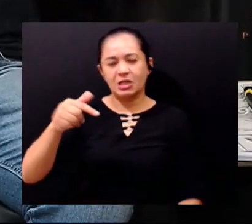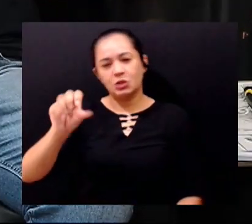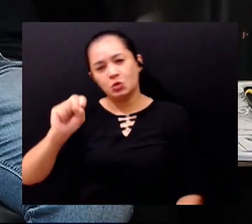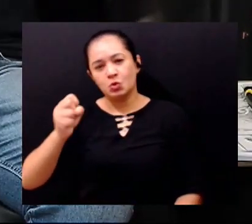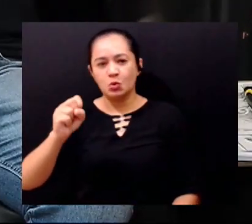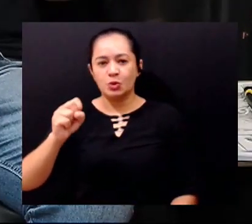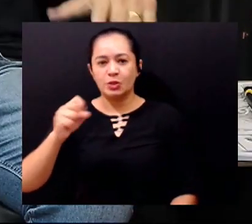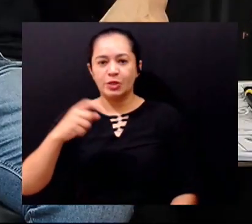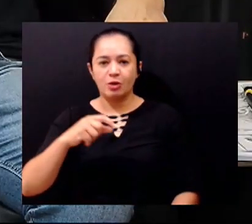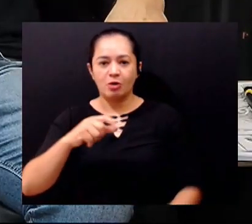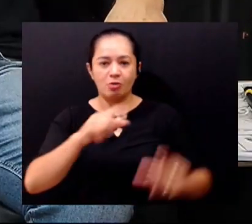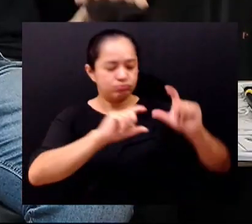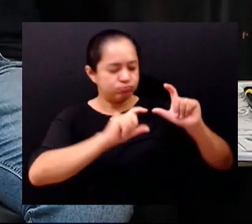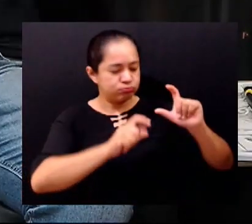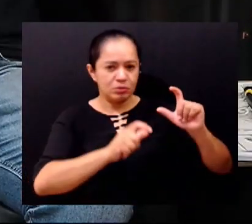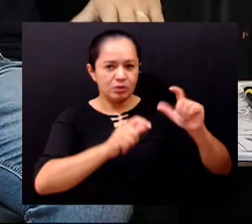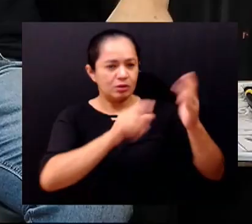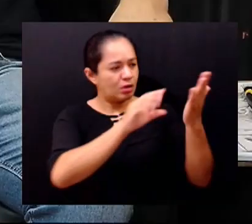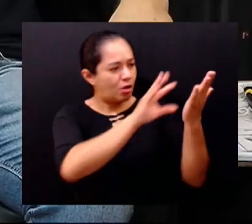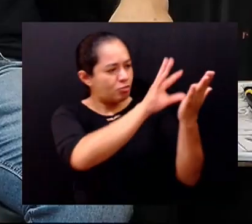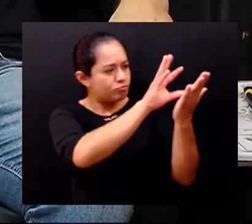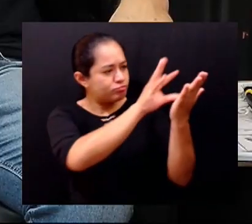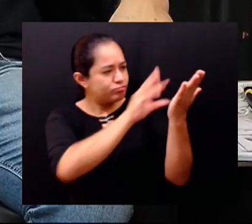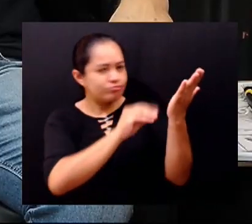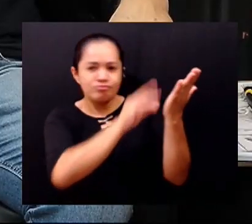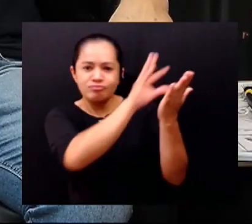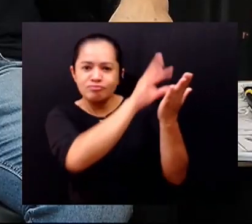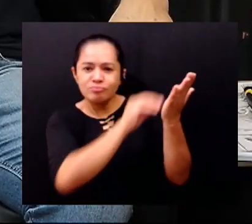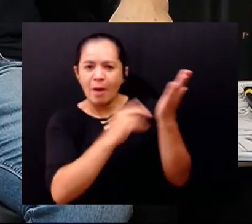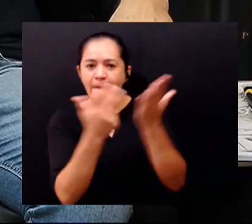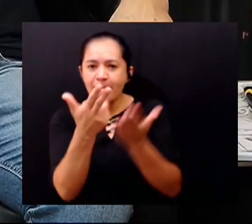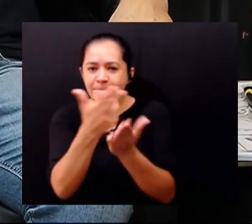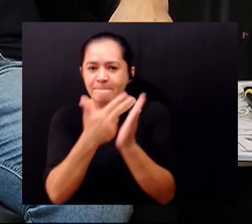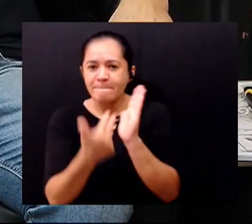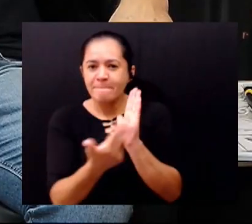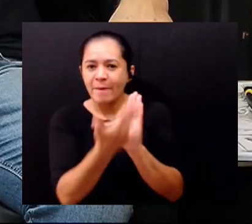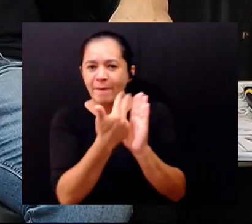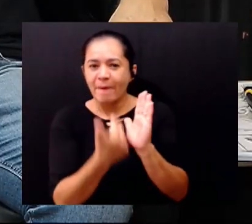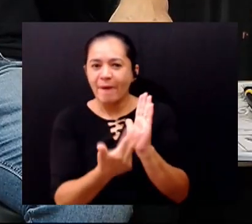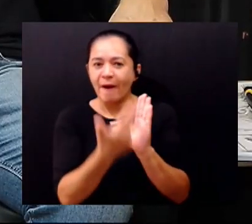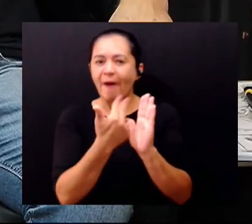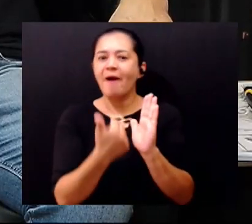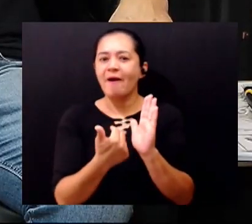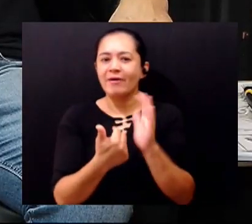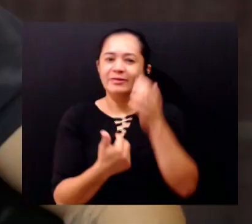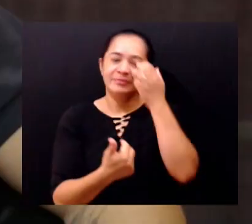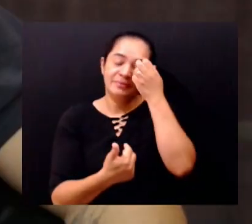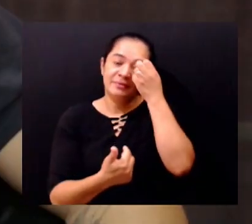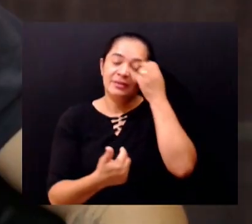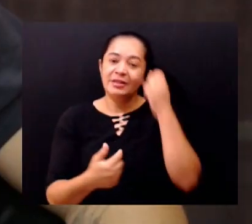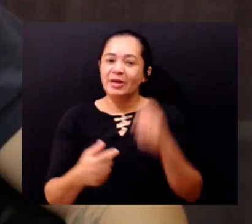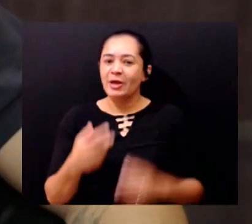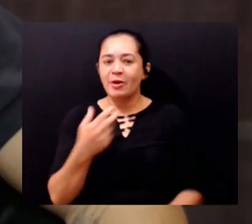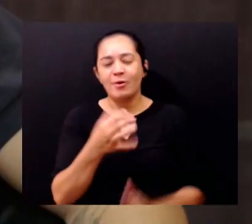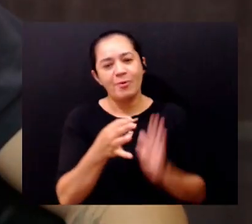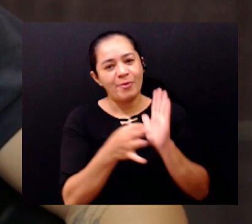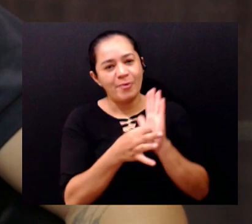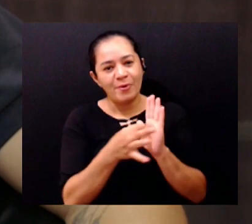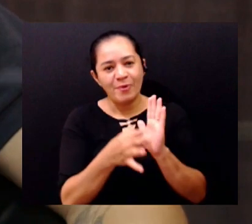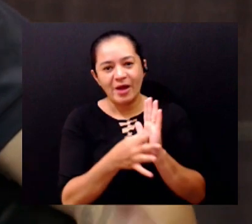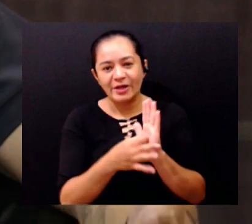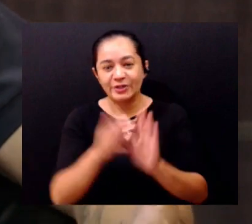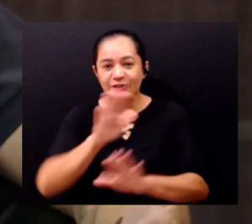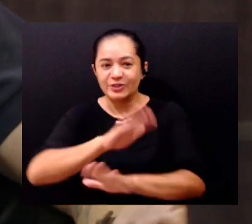e tentava copiar, né? Aqueles super-heróis. E creio que toda criança, através da sua curiosidade, né,